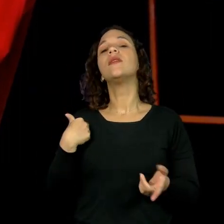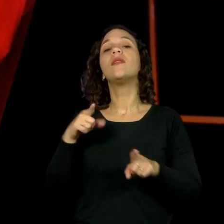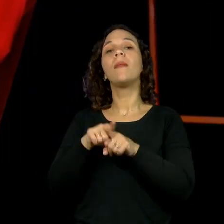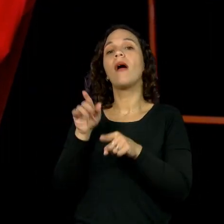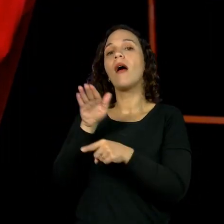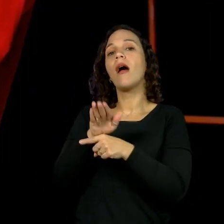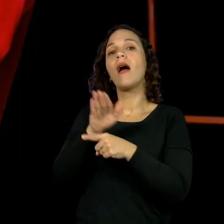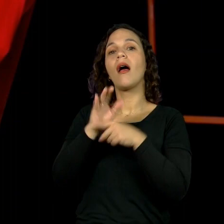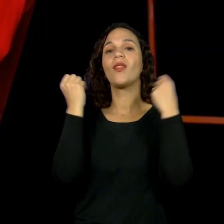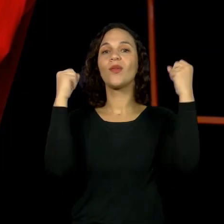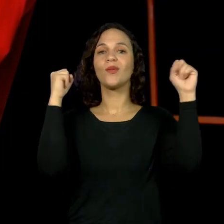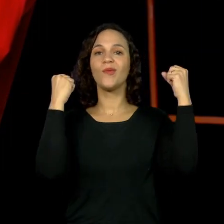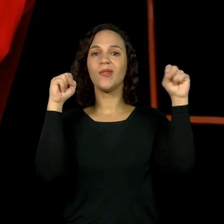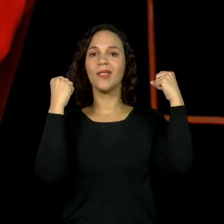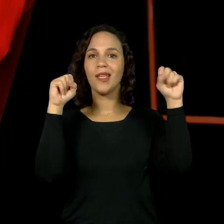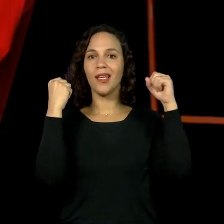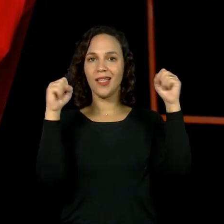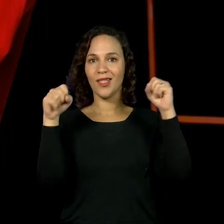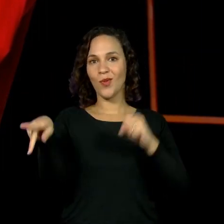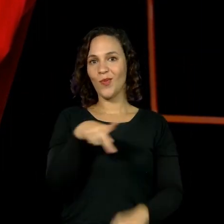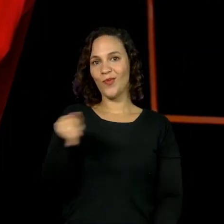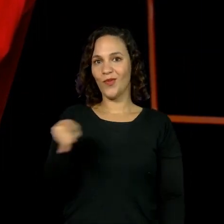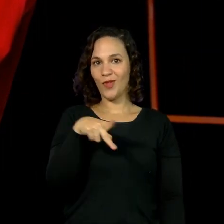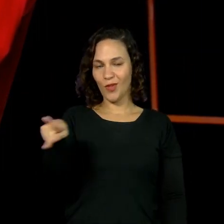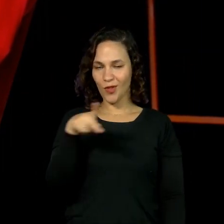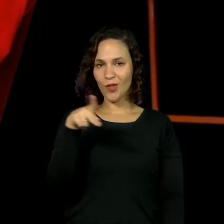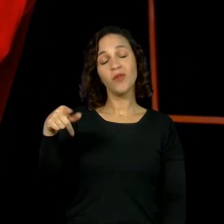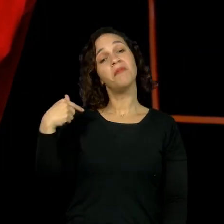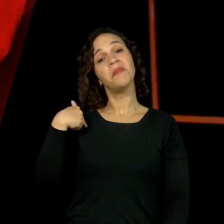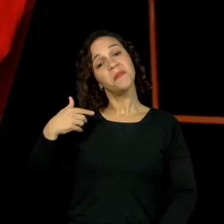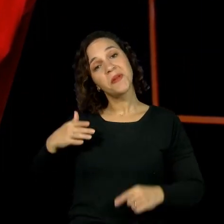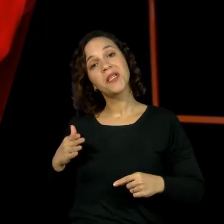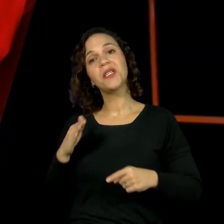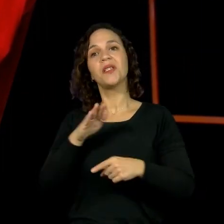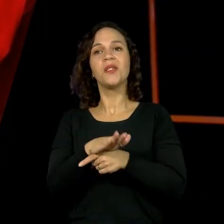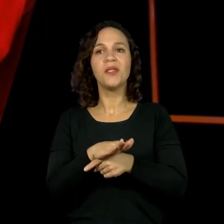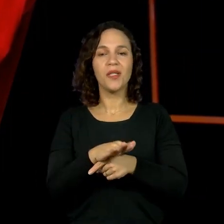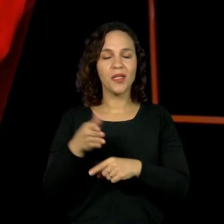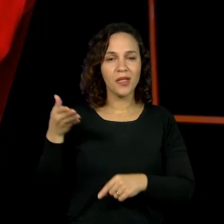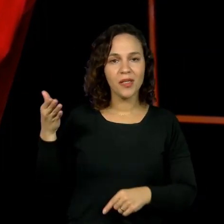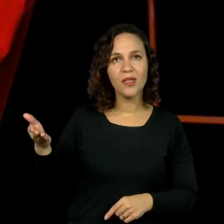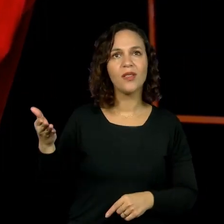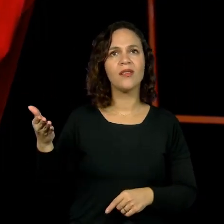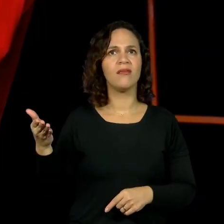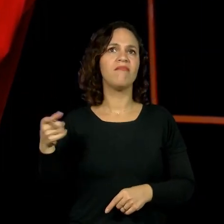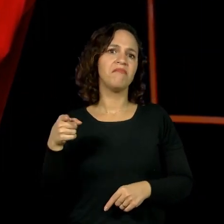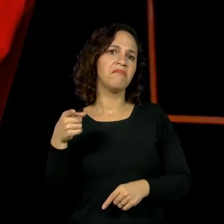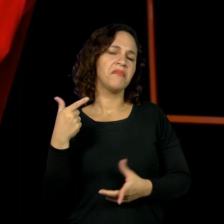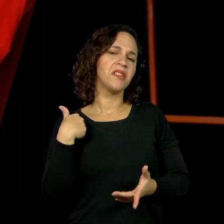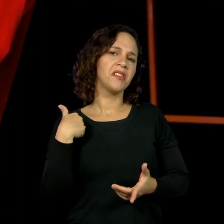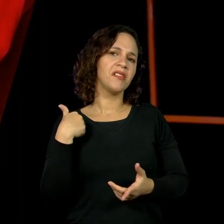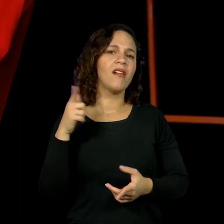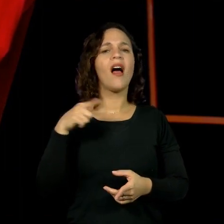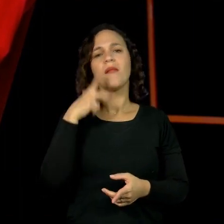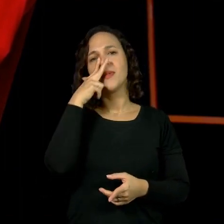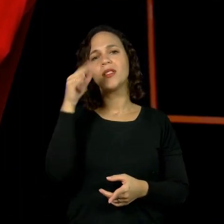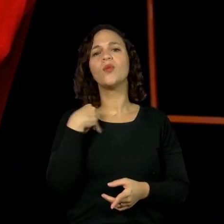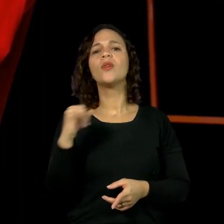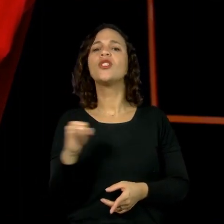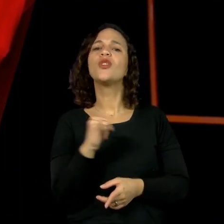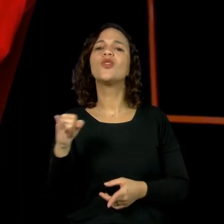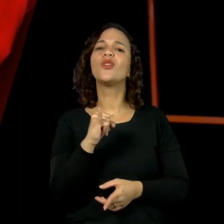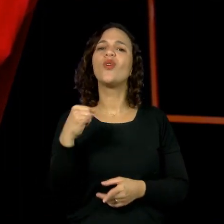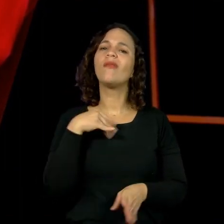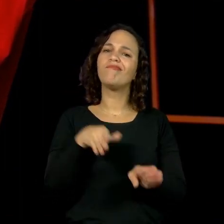de educação física, do oficial de educação física, era o guia, era o auxiliar um instrutor de